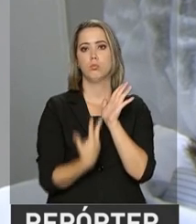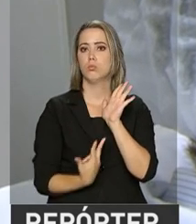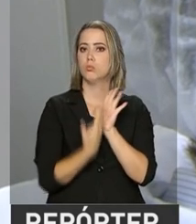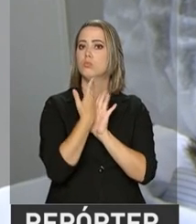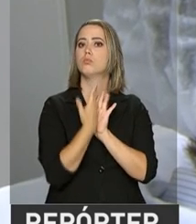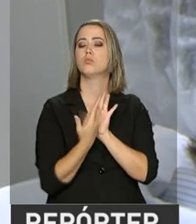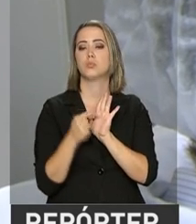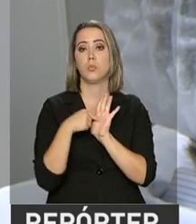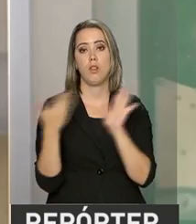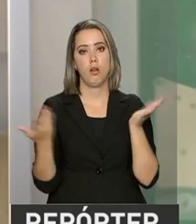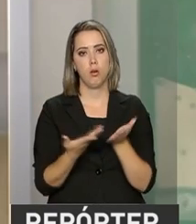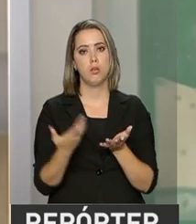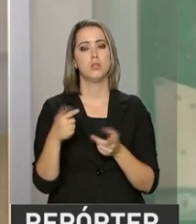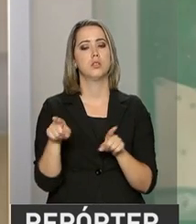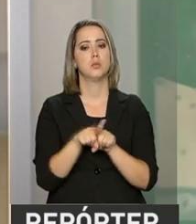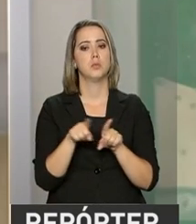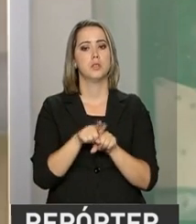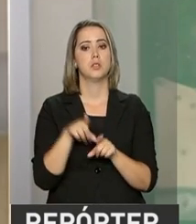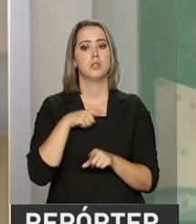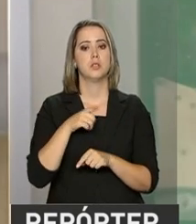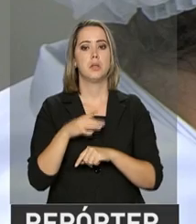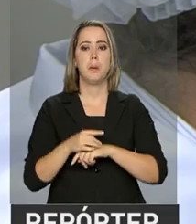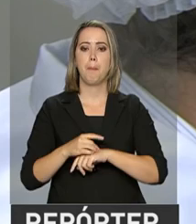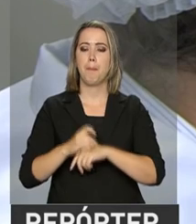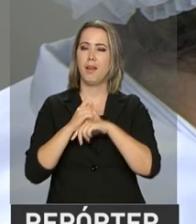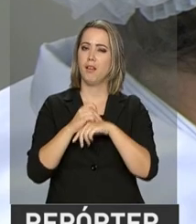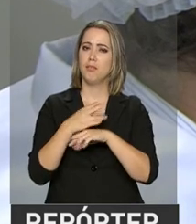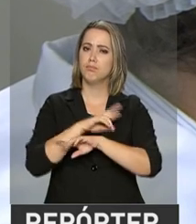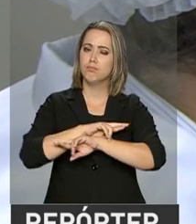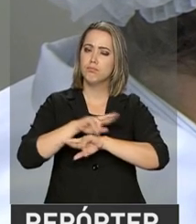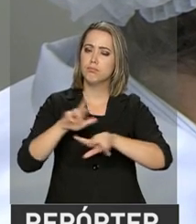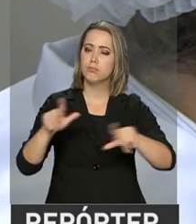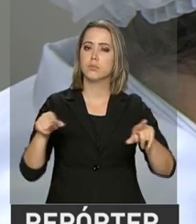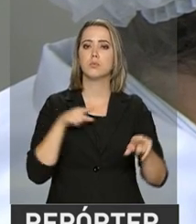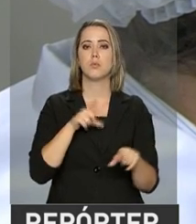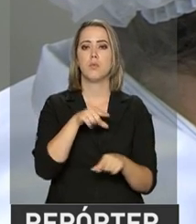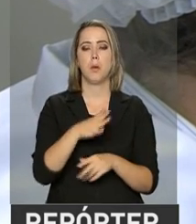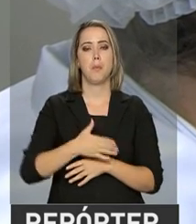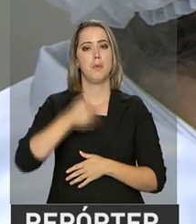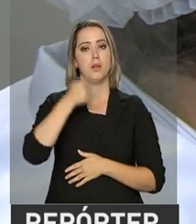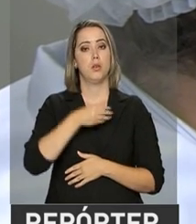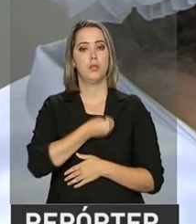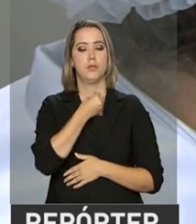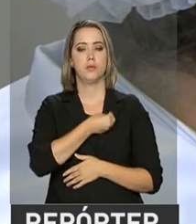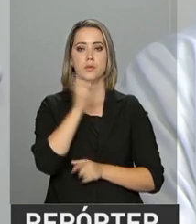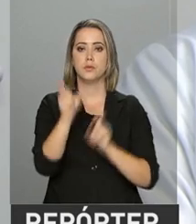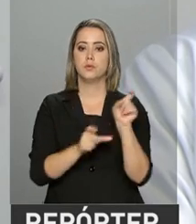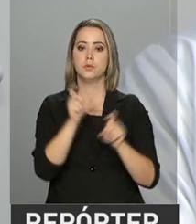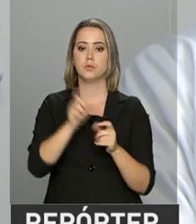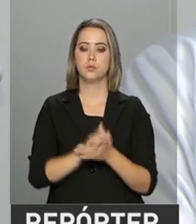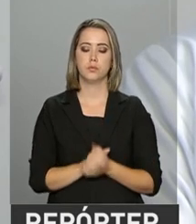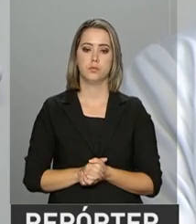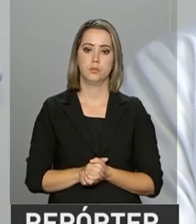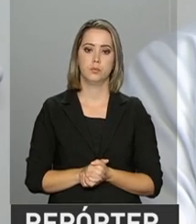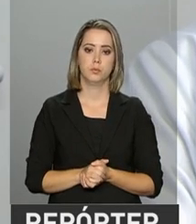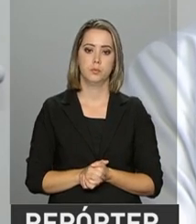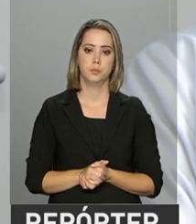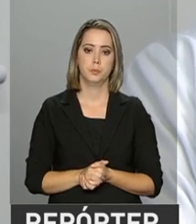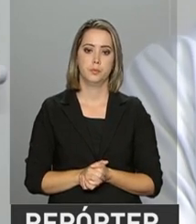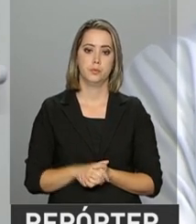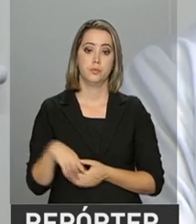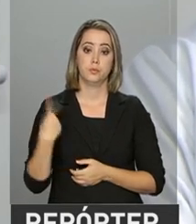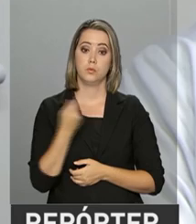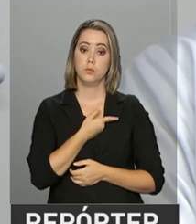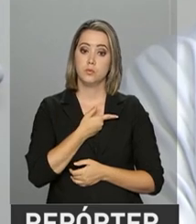de tecidos, que agora também conta com um banco de pele, ajuda a melhorar a qualidade de vida dos pacientes. A gente trabalha com o